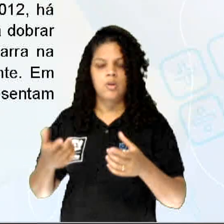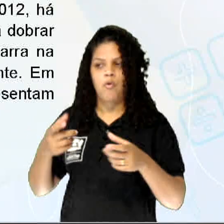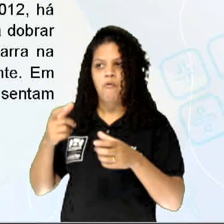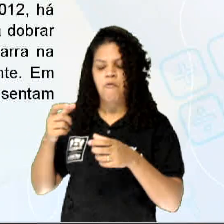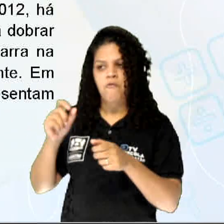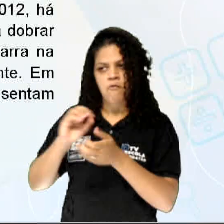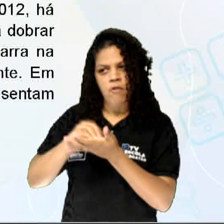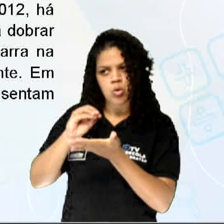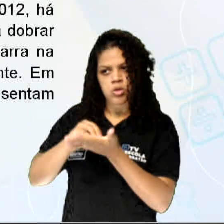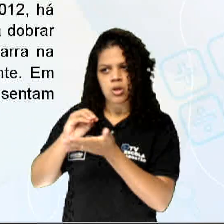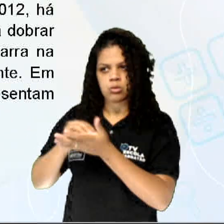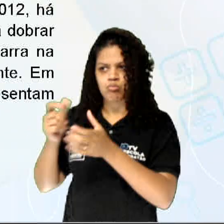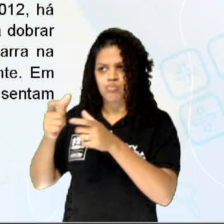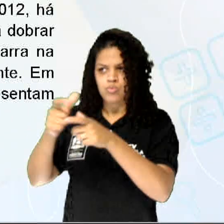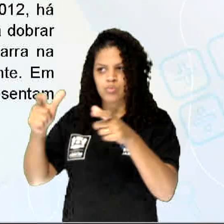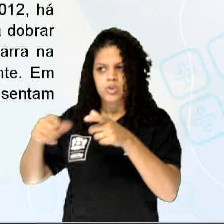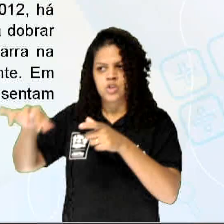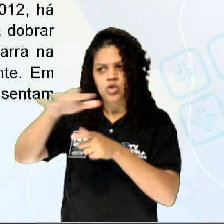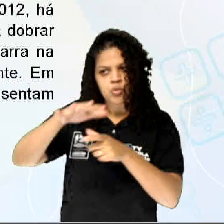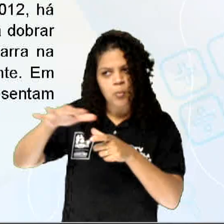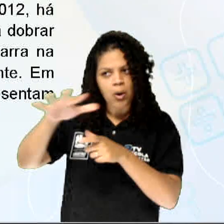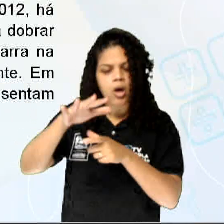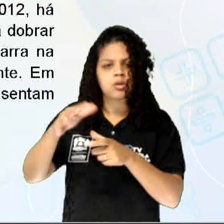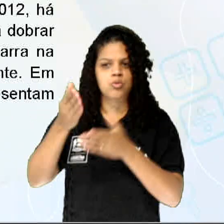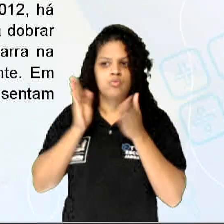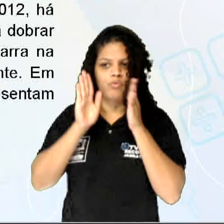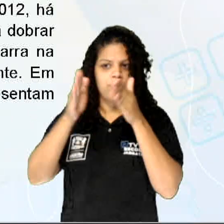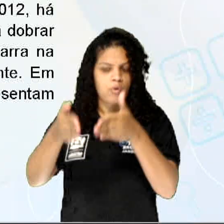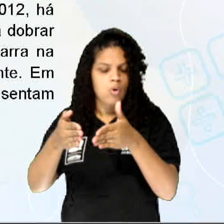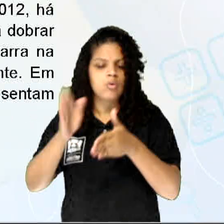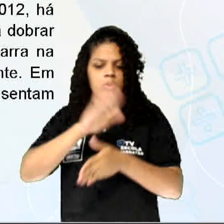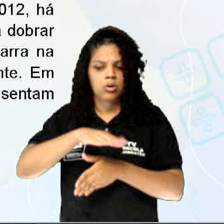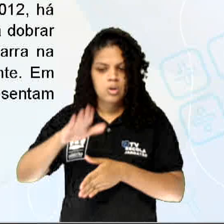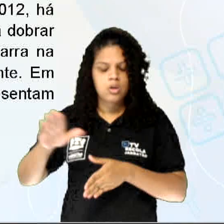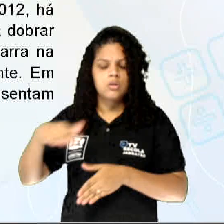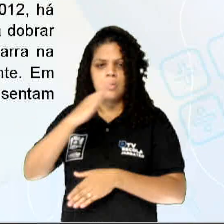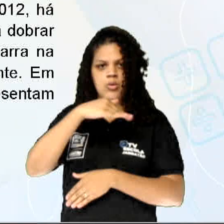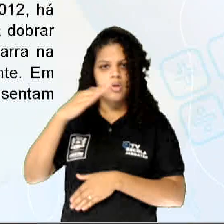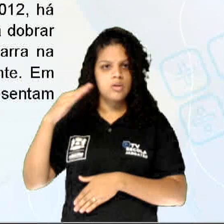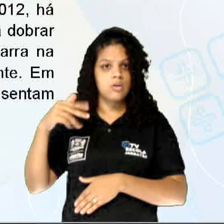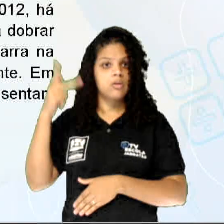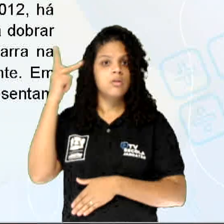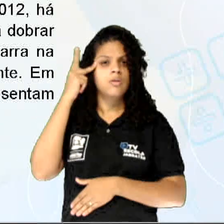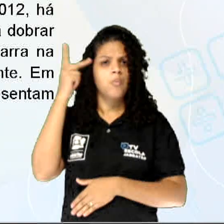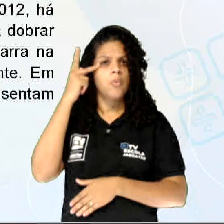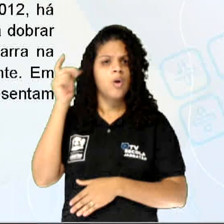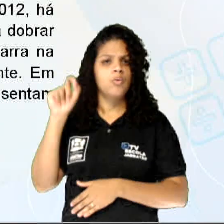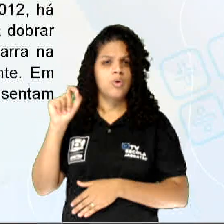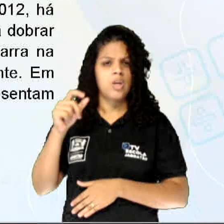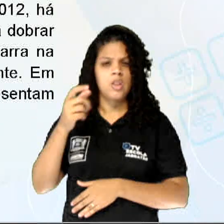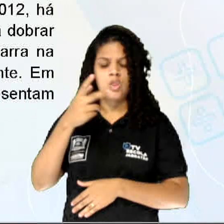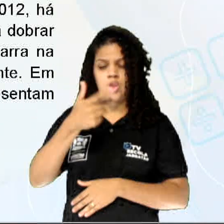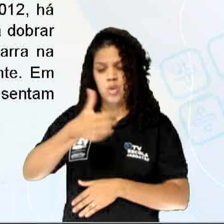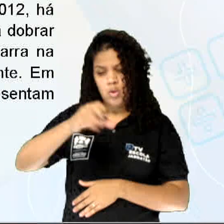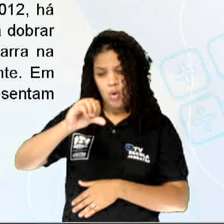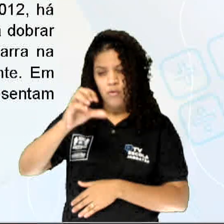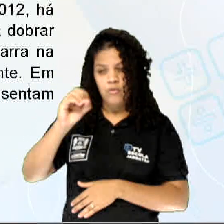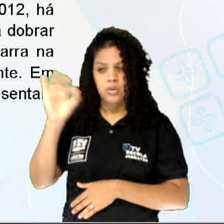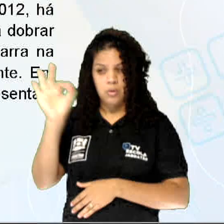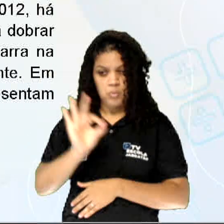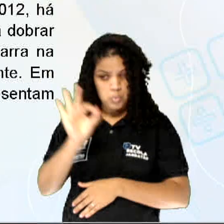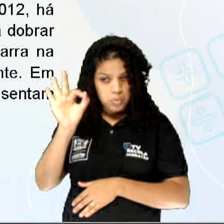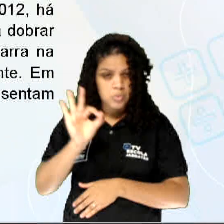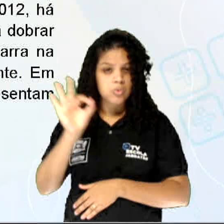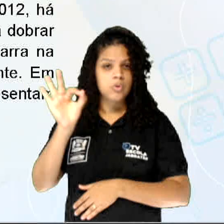centros destinados à criança e ao adolescente. Em São Paulo, 90% das unidades da Fundação